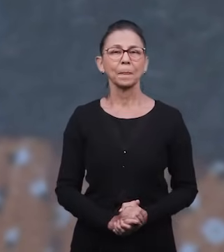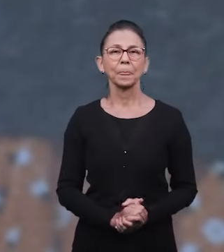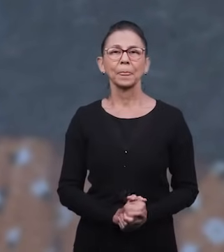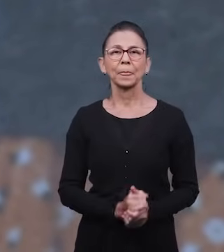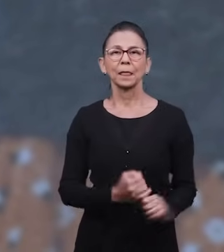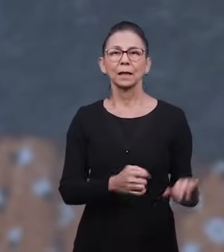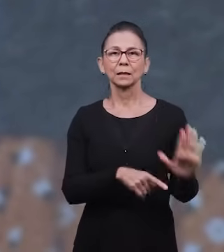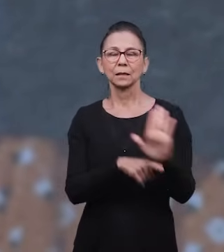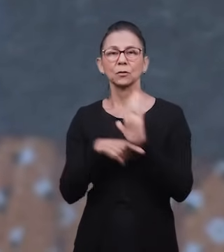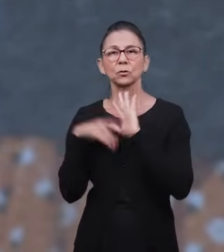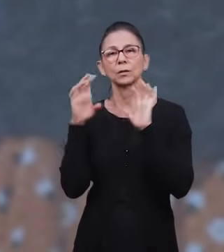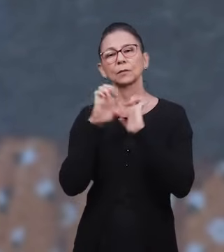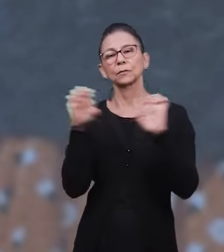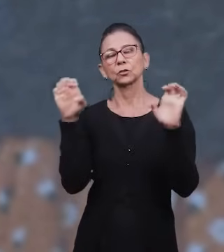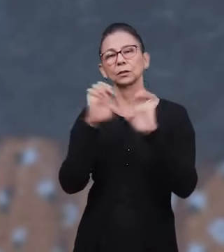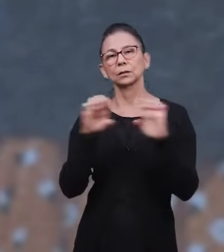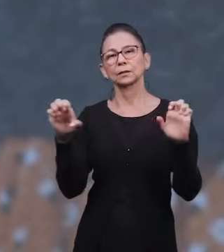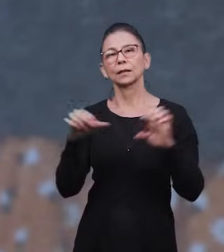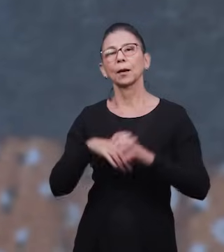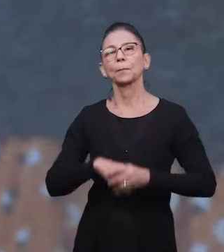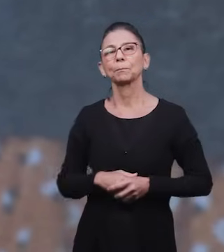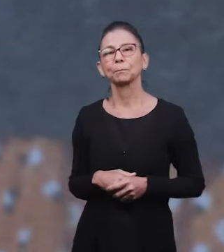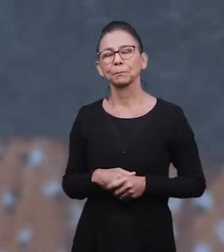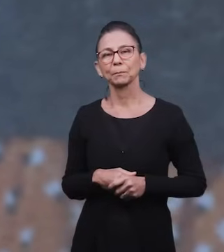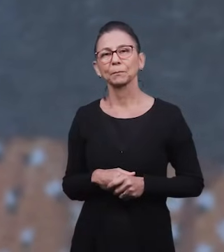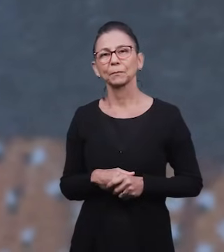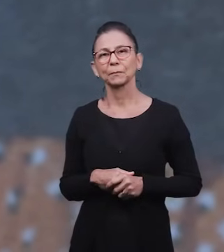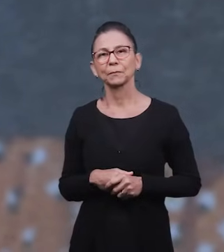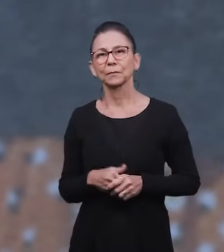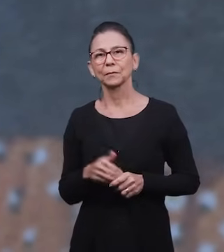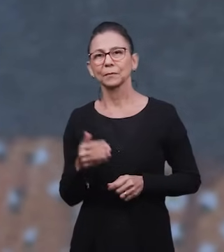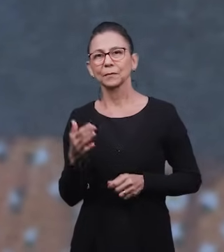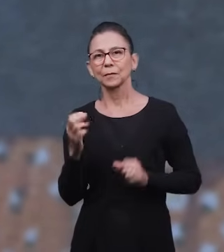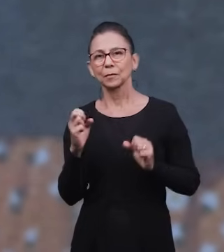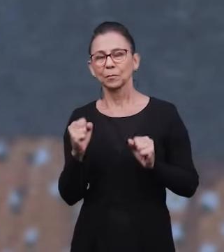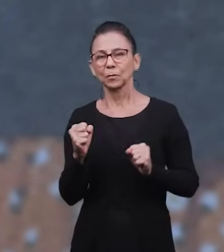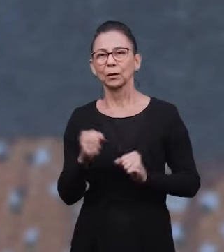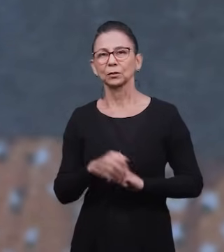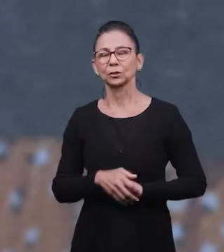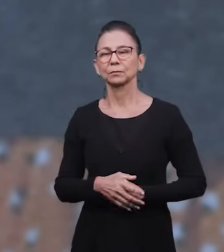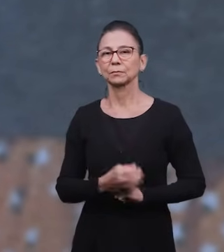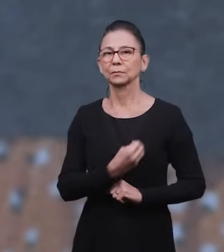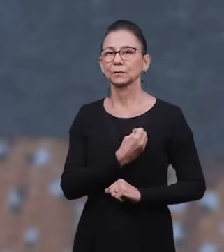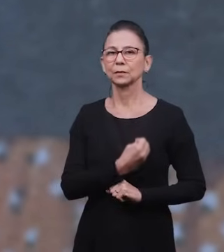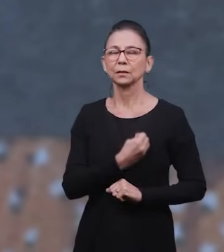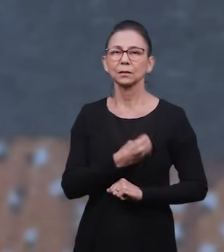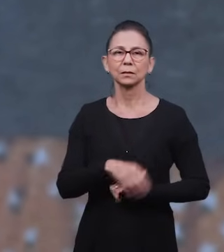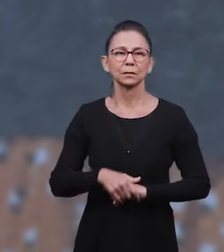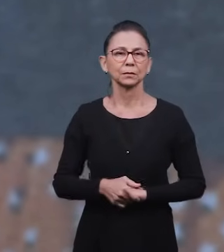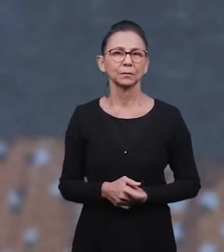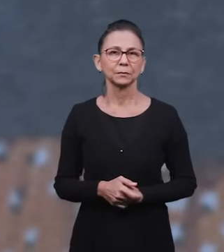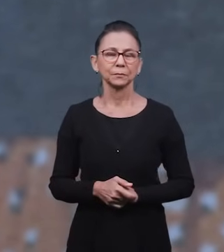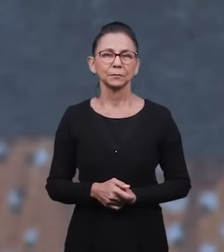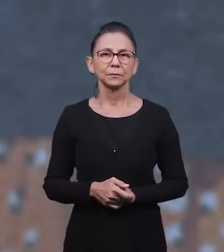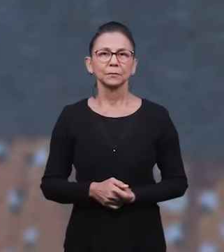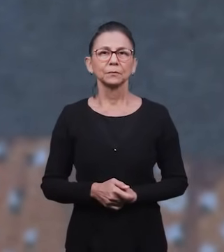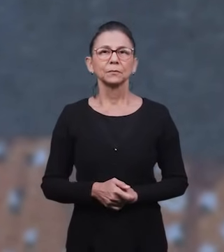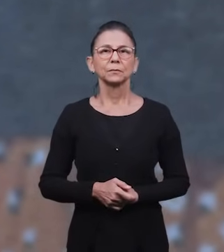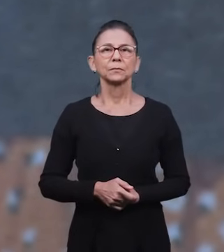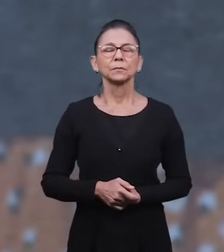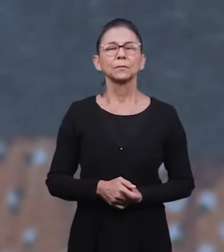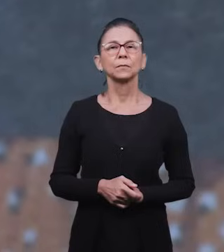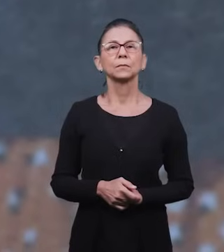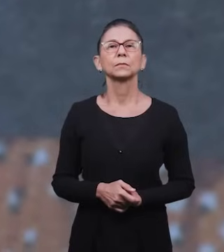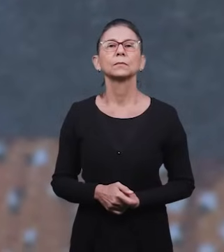desta maneira você ajuda a evangelizar. O Senhor tem nos dado esse recurso maravilhoso e você pode participar diretamente desse processo